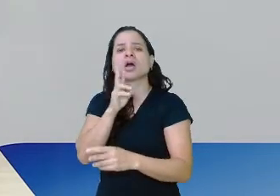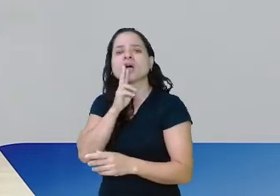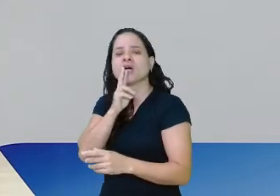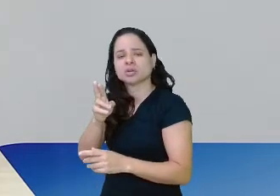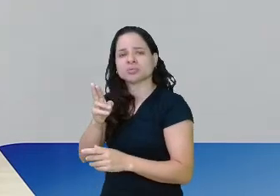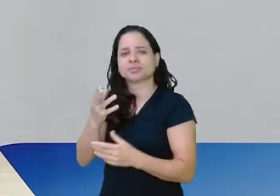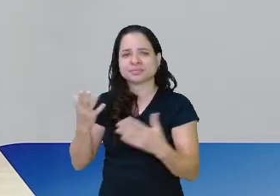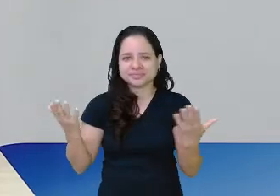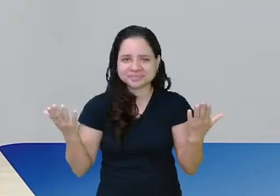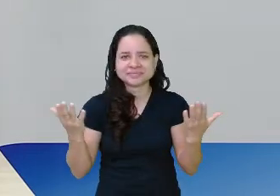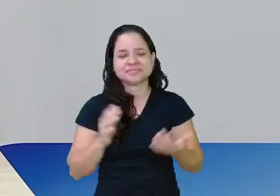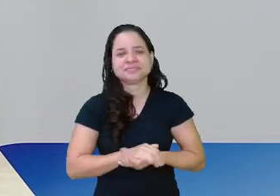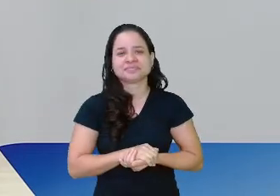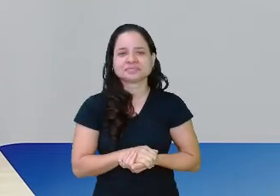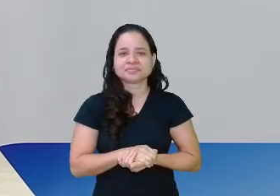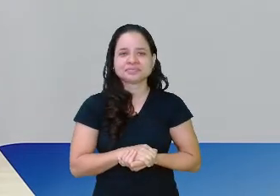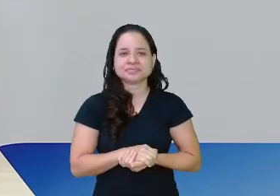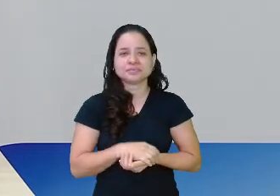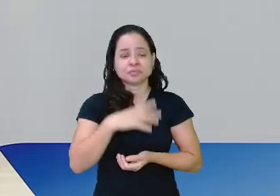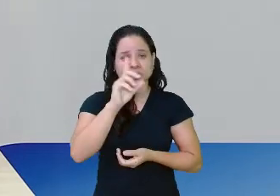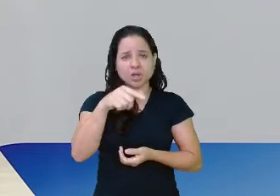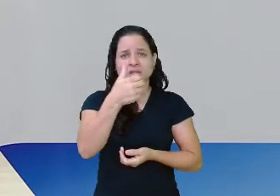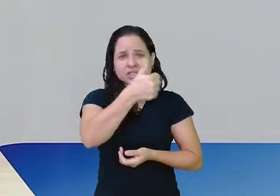massa! Não é